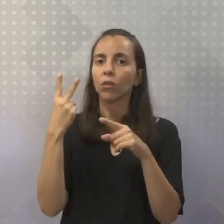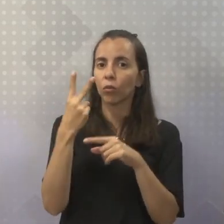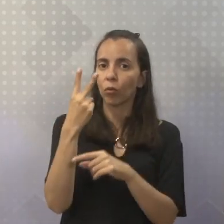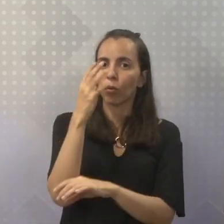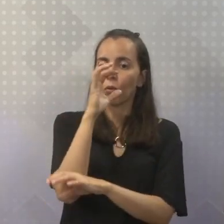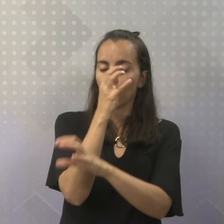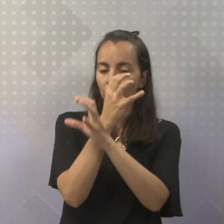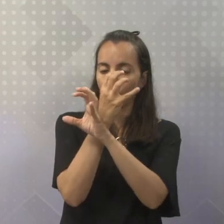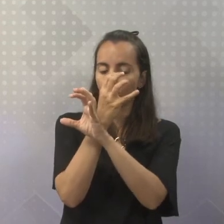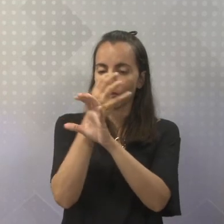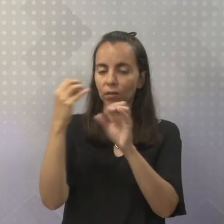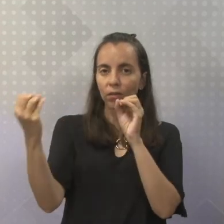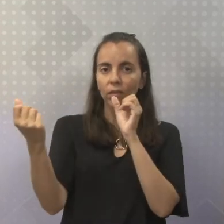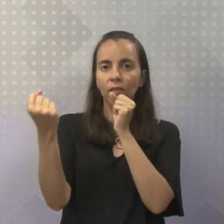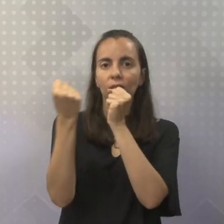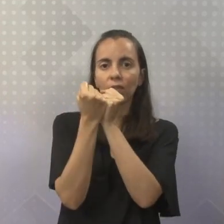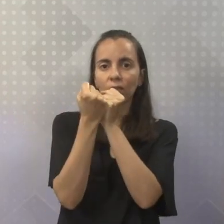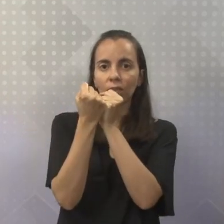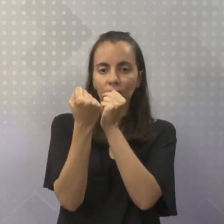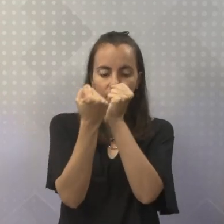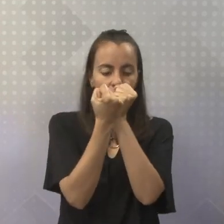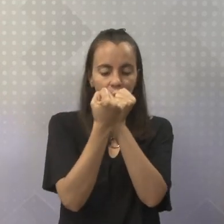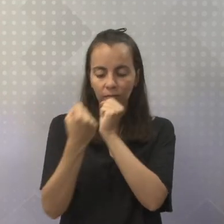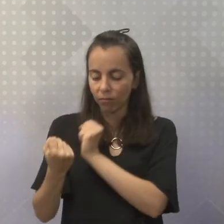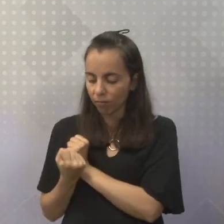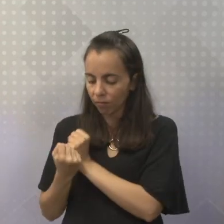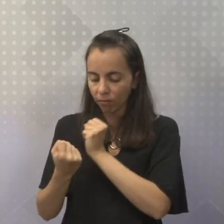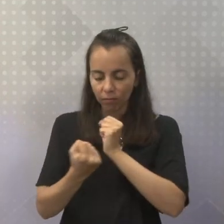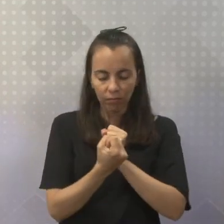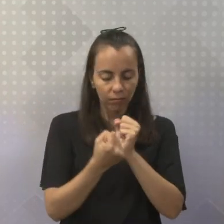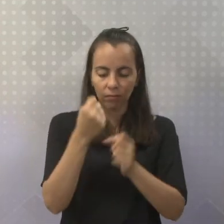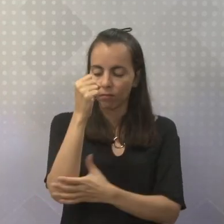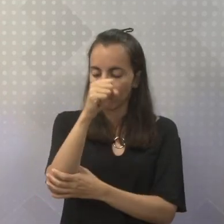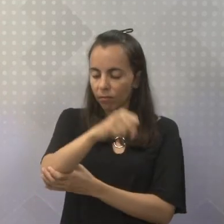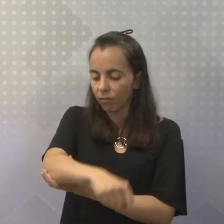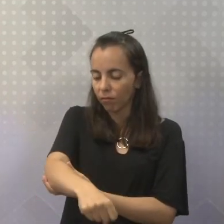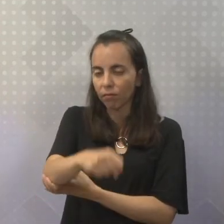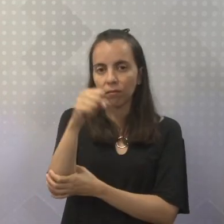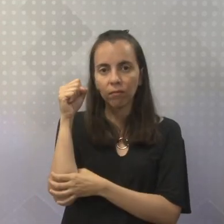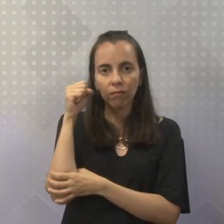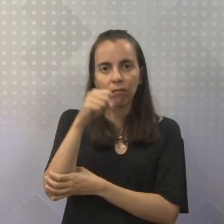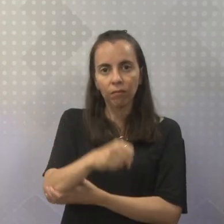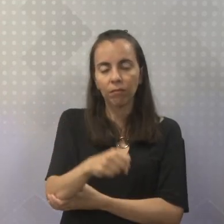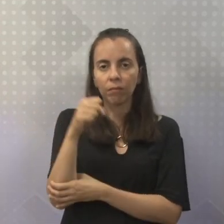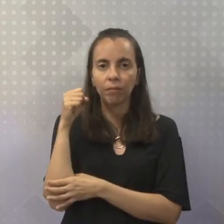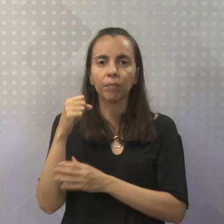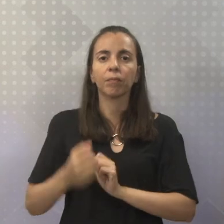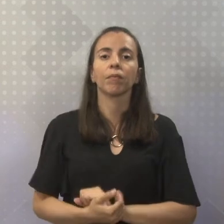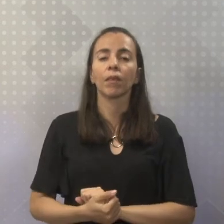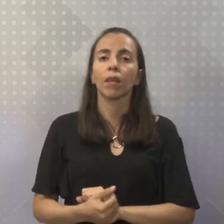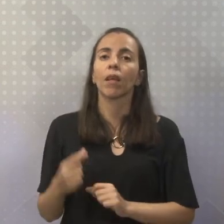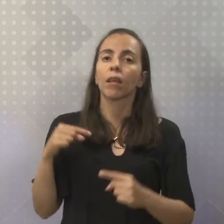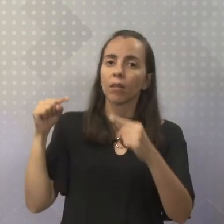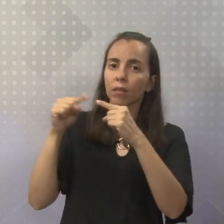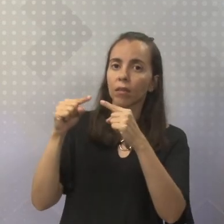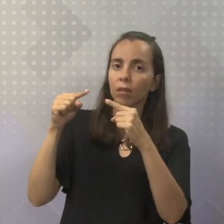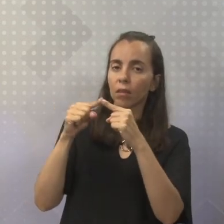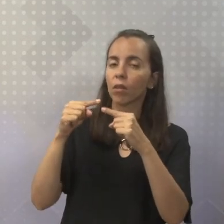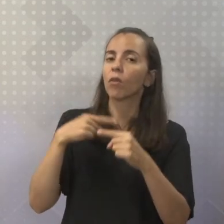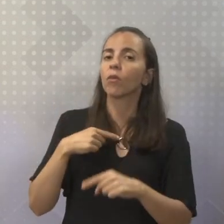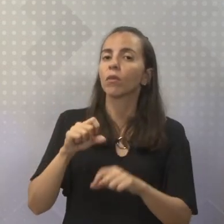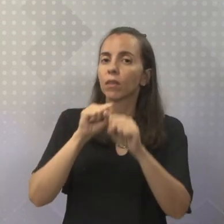ossos. E qual, na verdade, é a interação entre o sistema nervoso e o